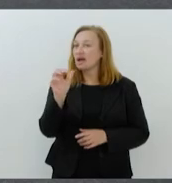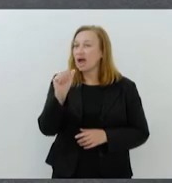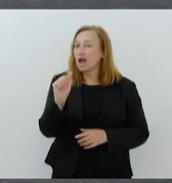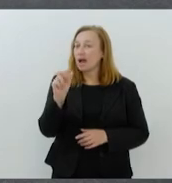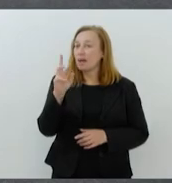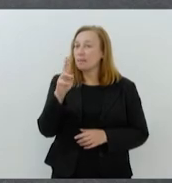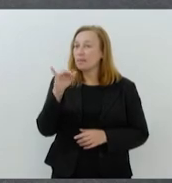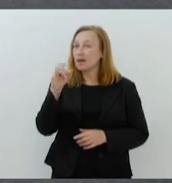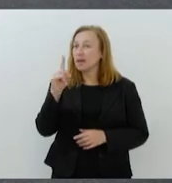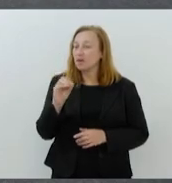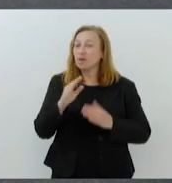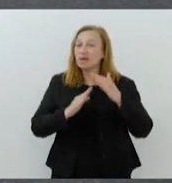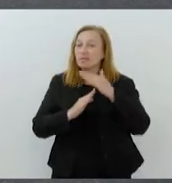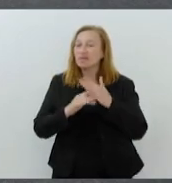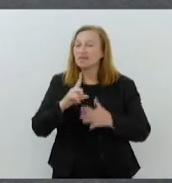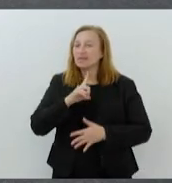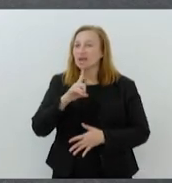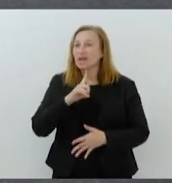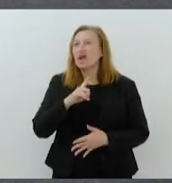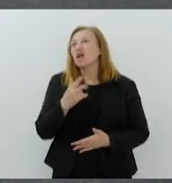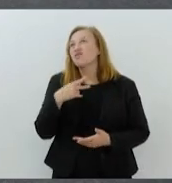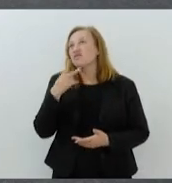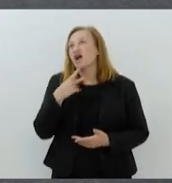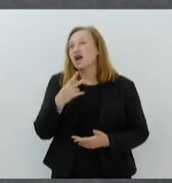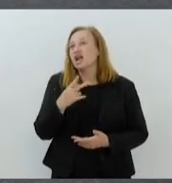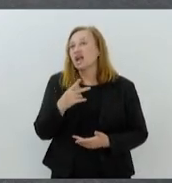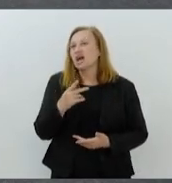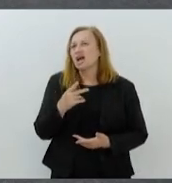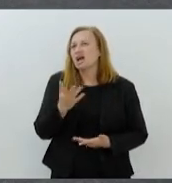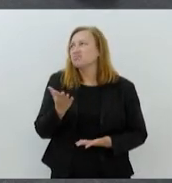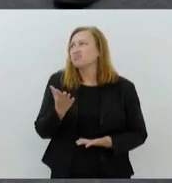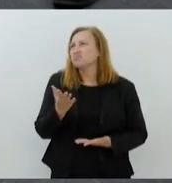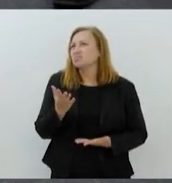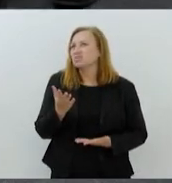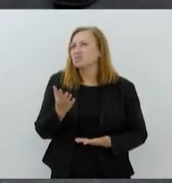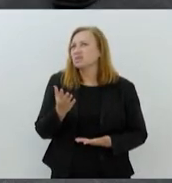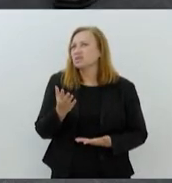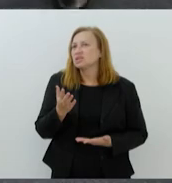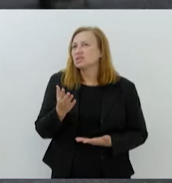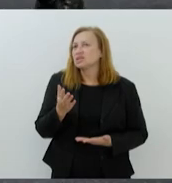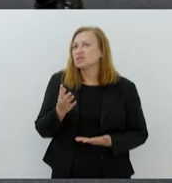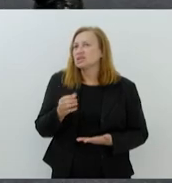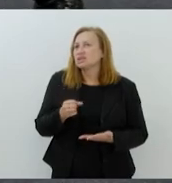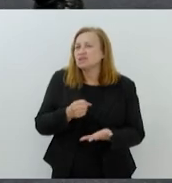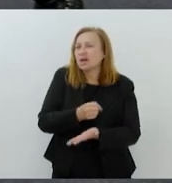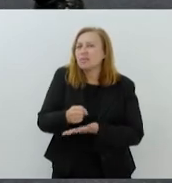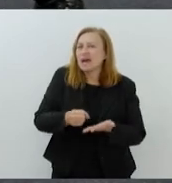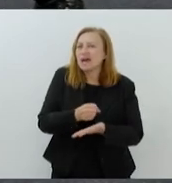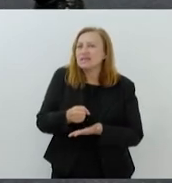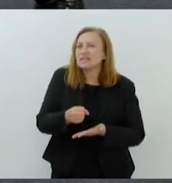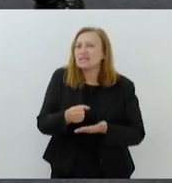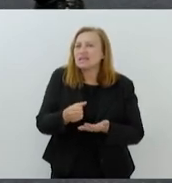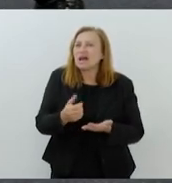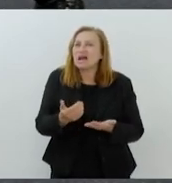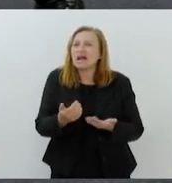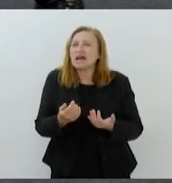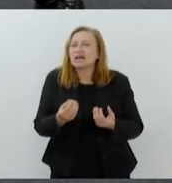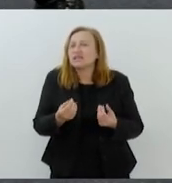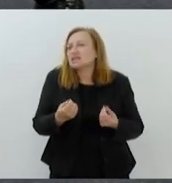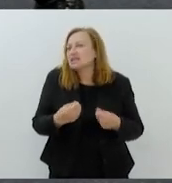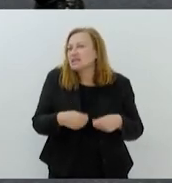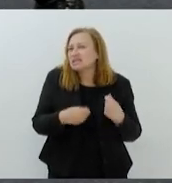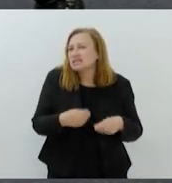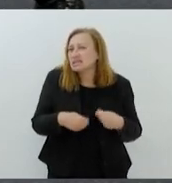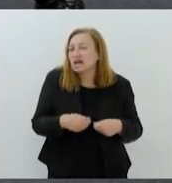limitado. Ele fala de algo ainda na seara da caridade, ainda na seara